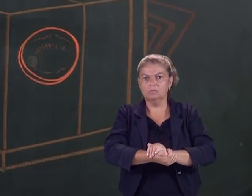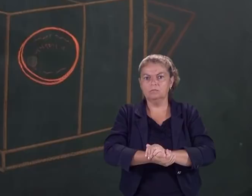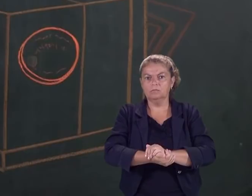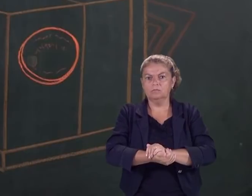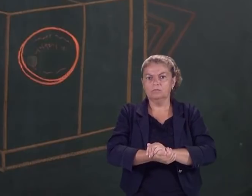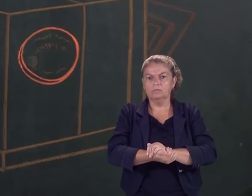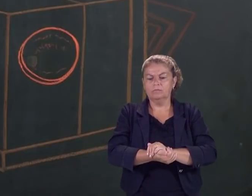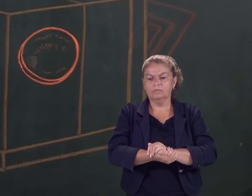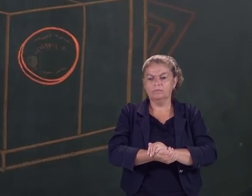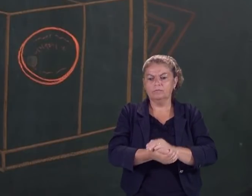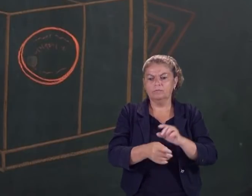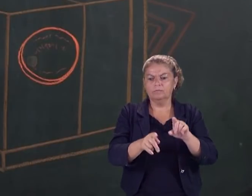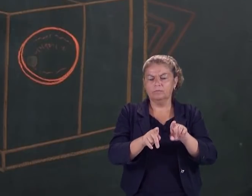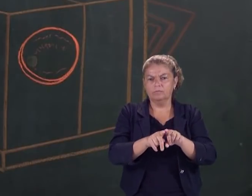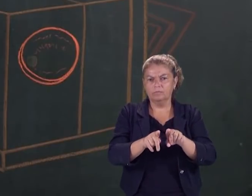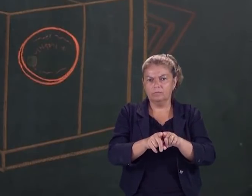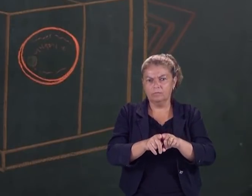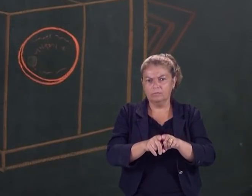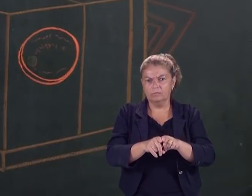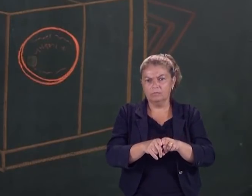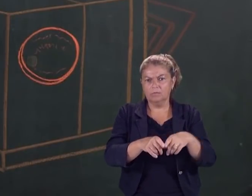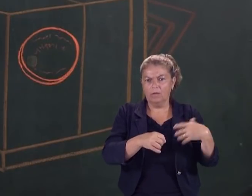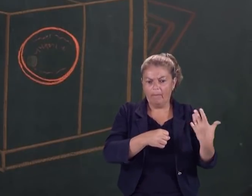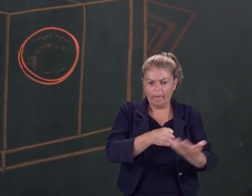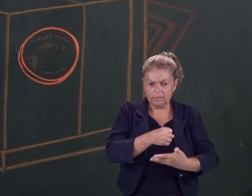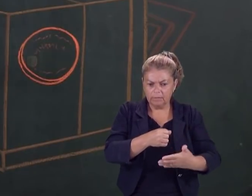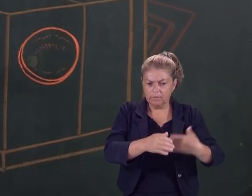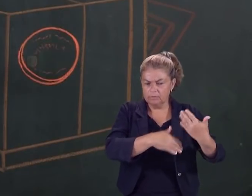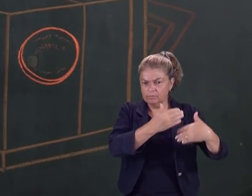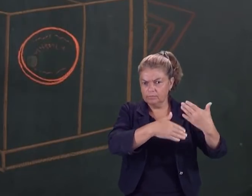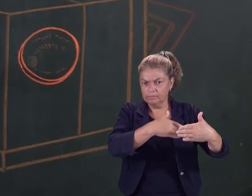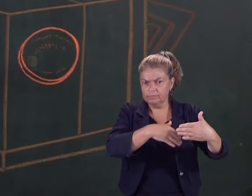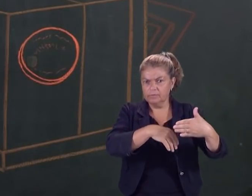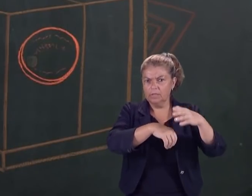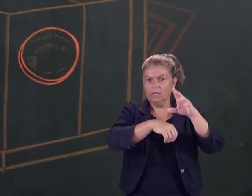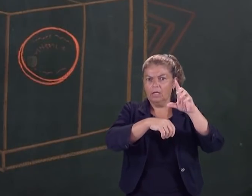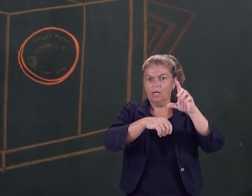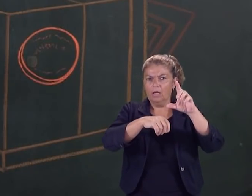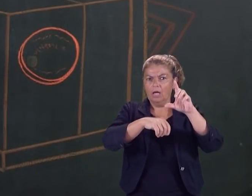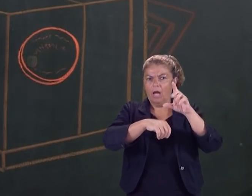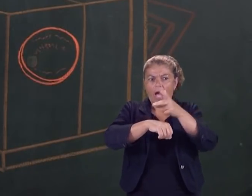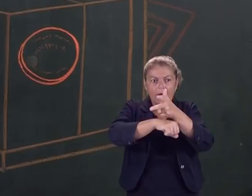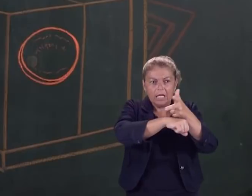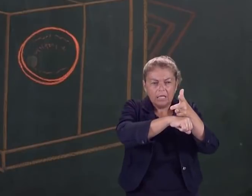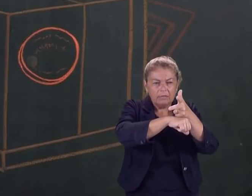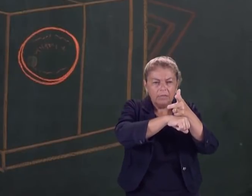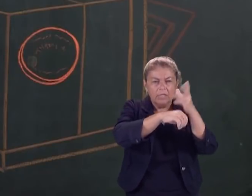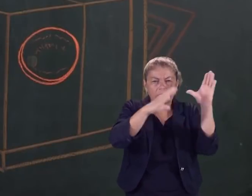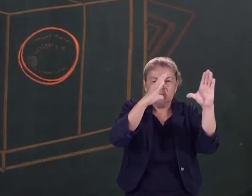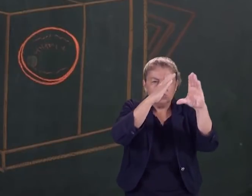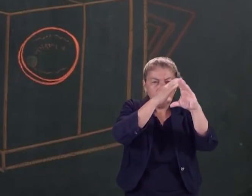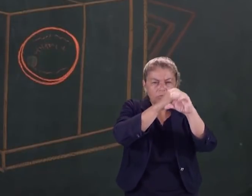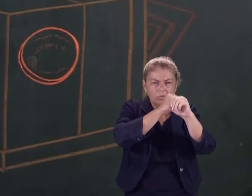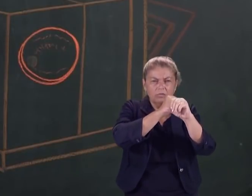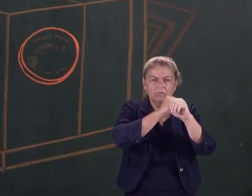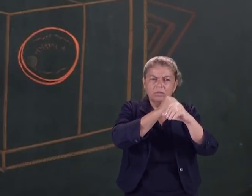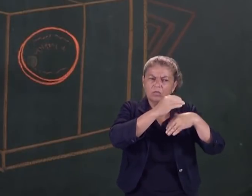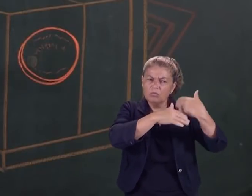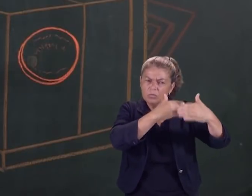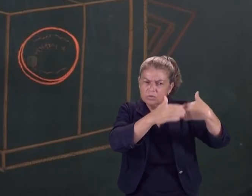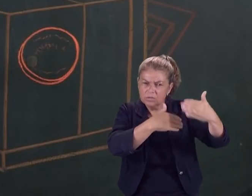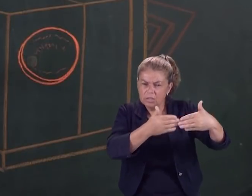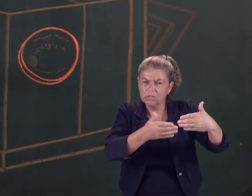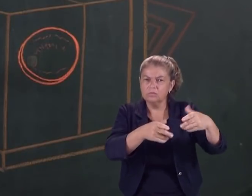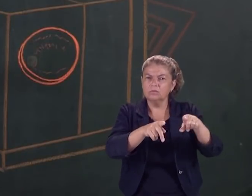daguerreótipo, que é essa ilustração aqui. Basicamente o mesmo processo da câmera escura, só que com muitos processos químicos, um processo muito